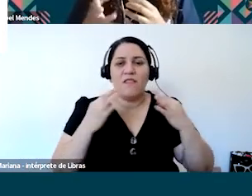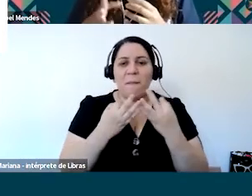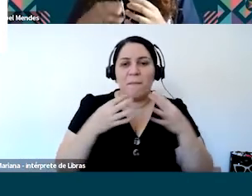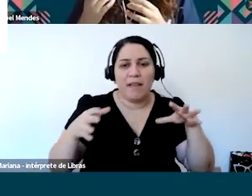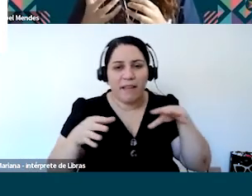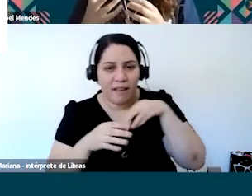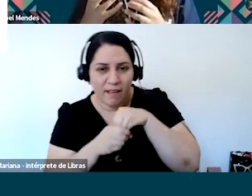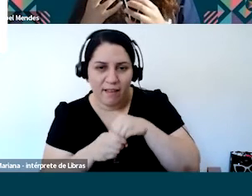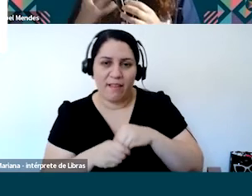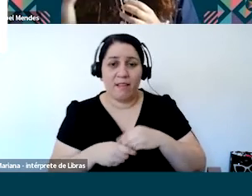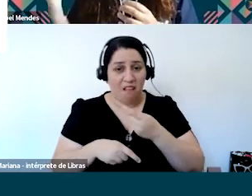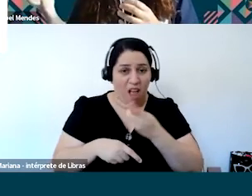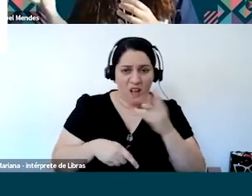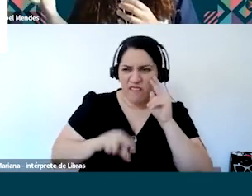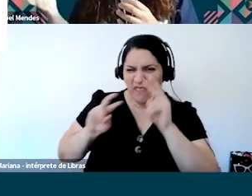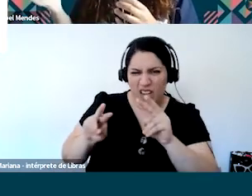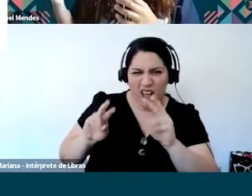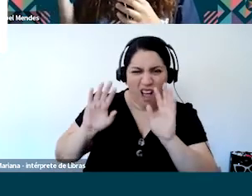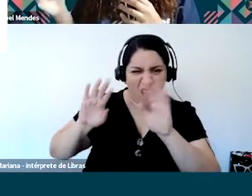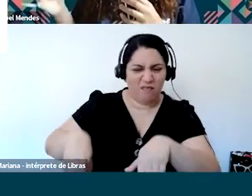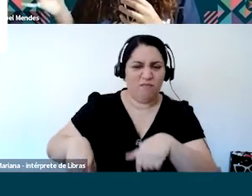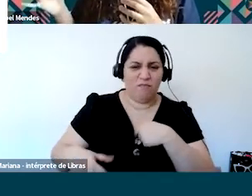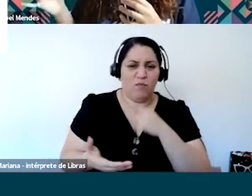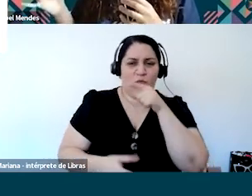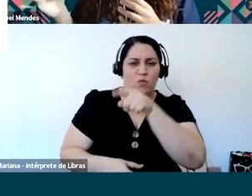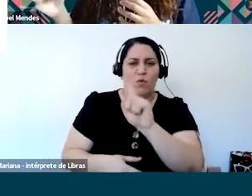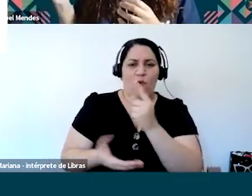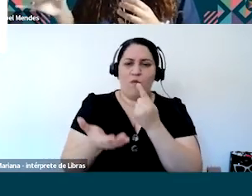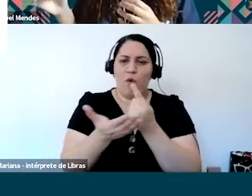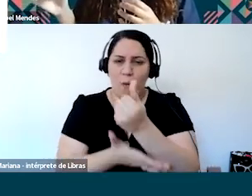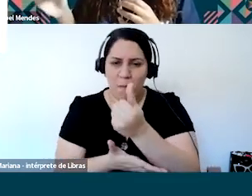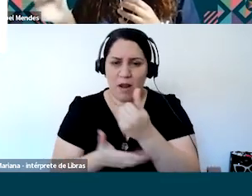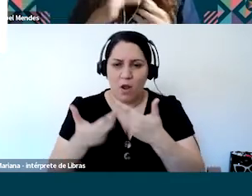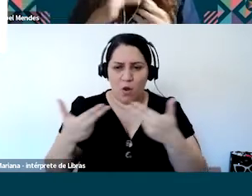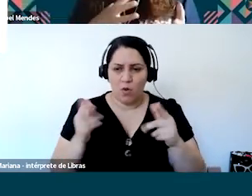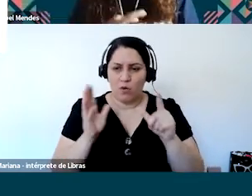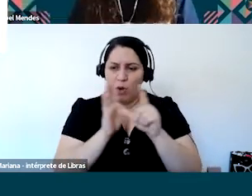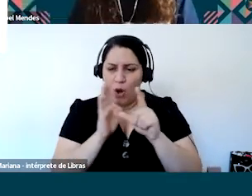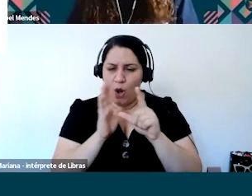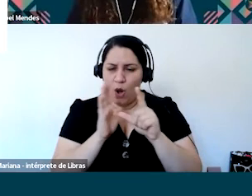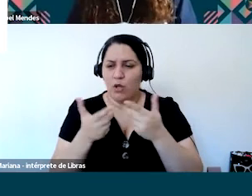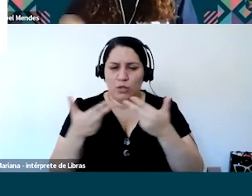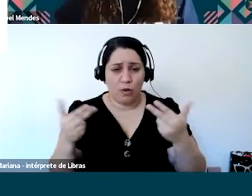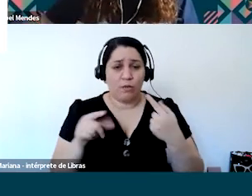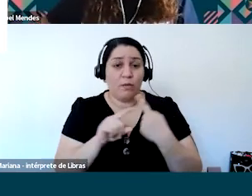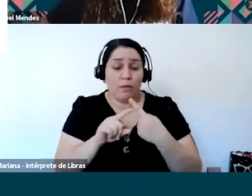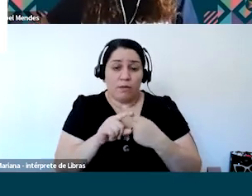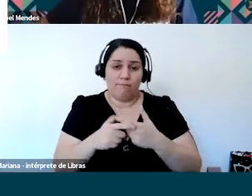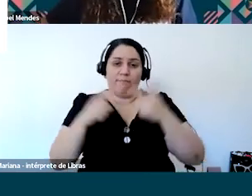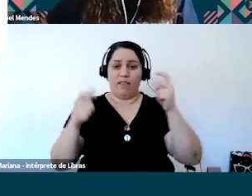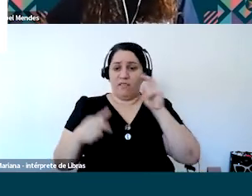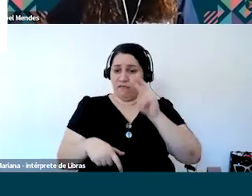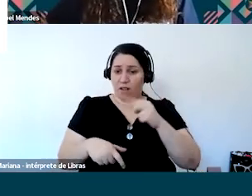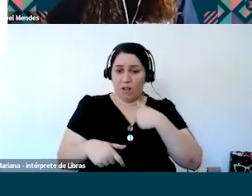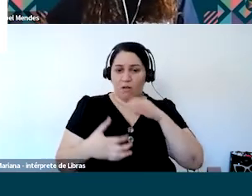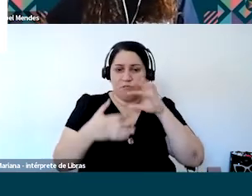com deficiência, por exemplo, familiares e amigos também deixarão de comprar na sua loja, na sua marca, porque você não atende os amigos